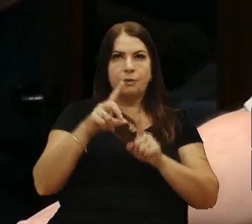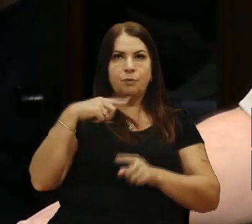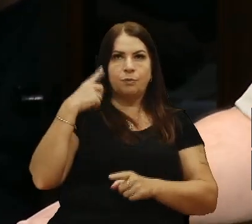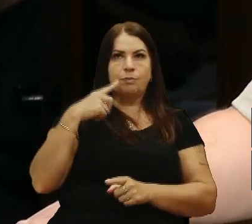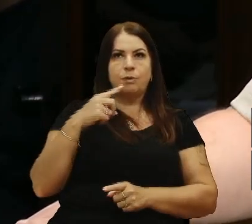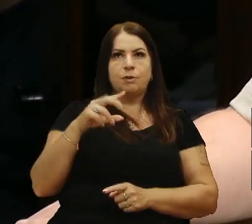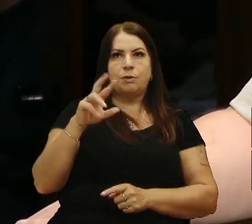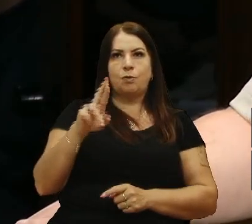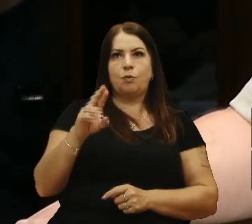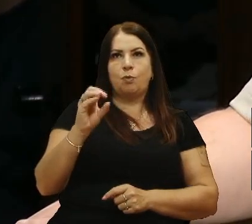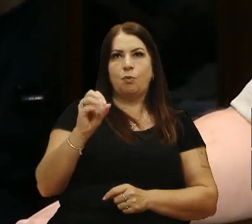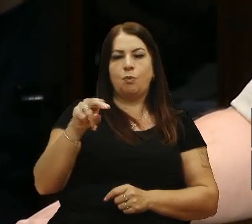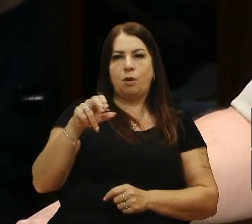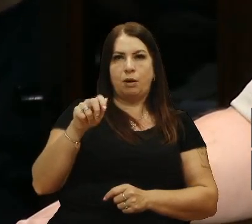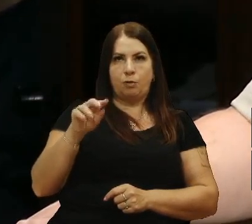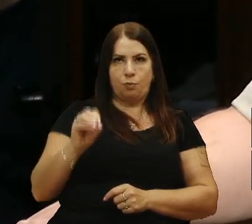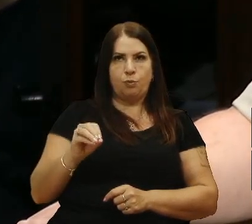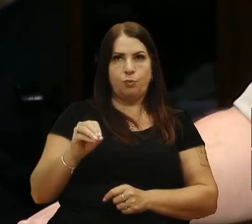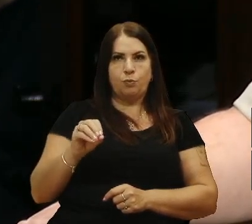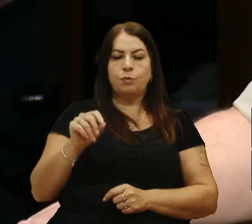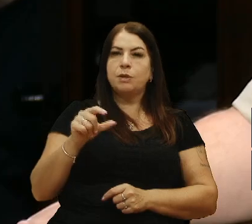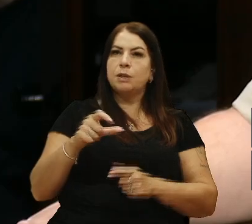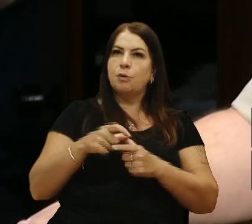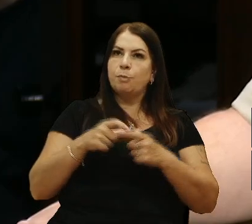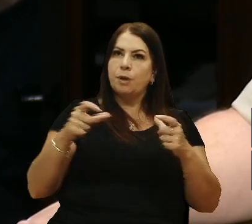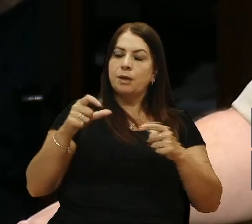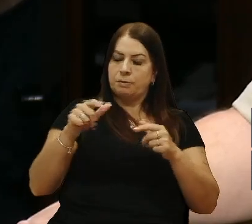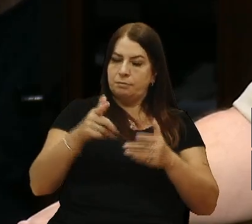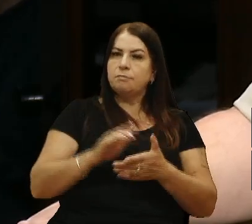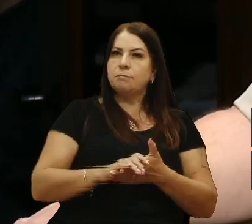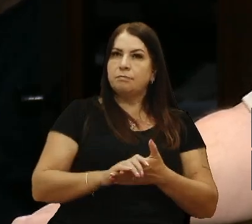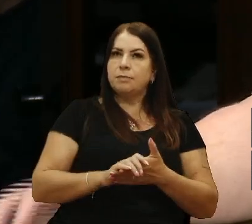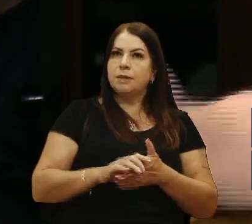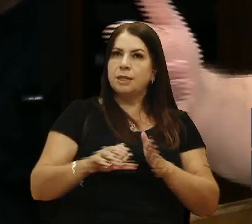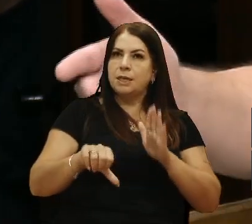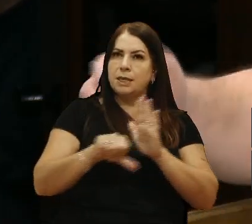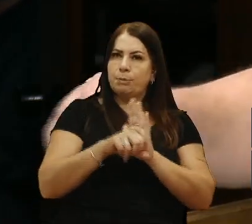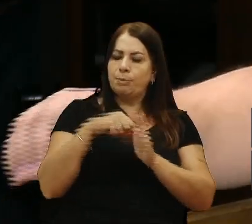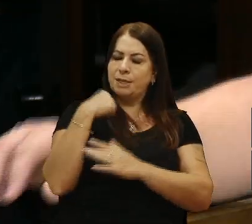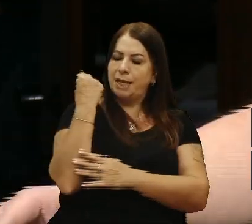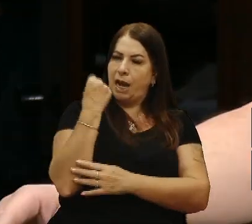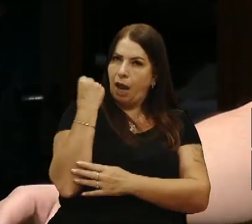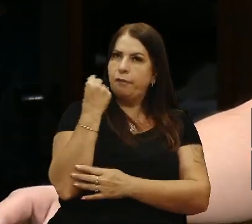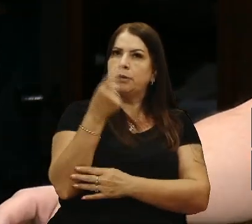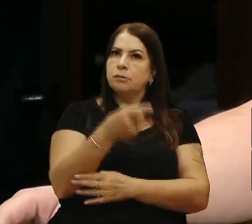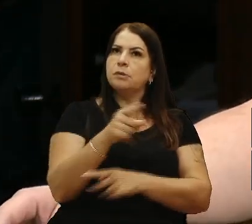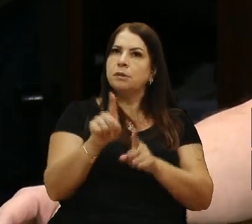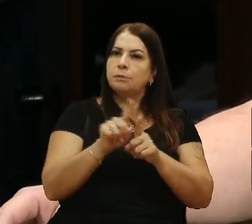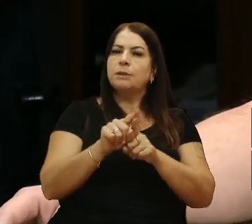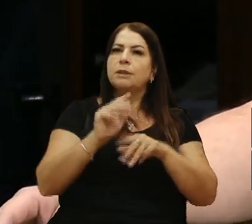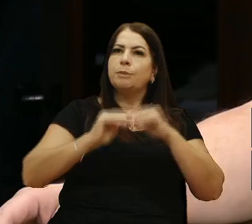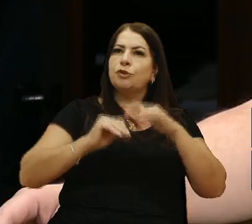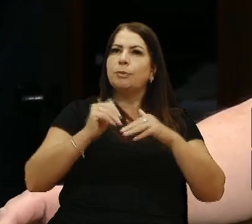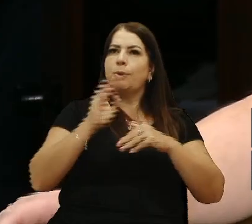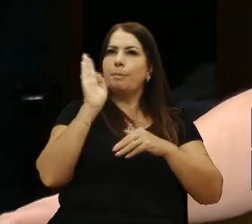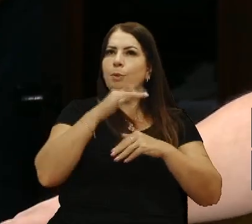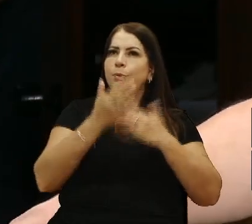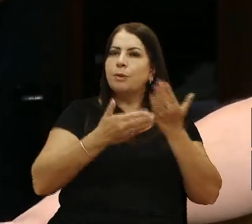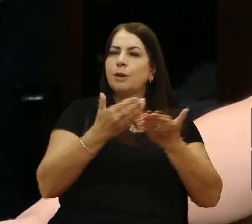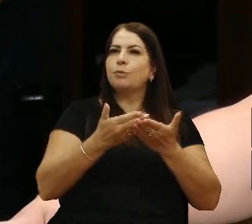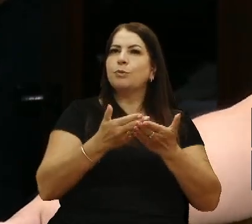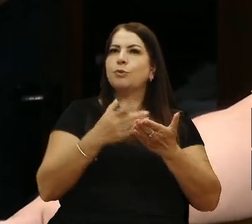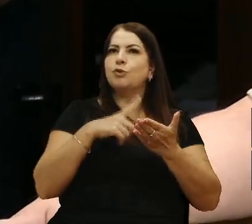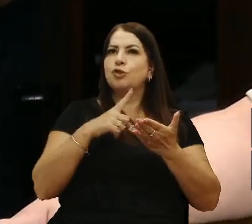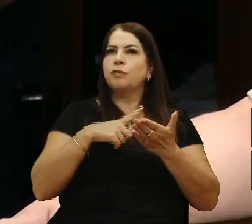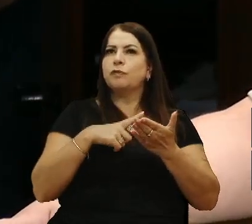Ronaldo Nogueira, sobre este aumento, transformar, né, em crimes hediondos, inclusive crimes praticados de maus-tratos a animais quando